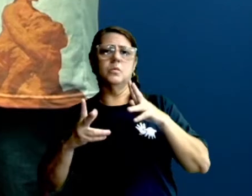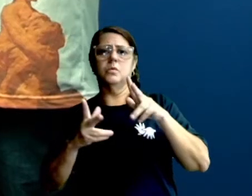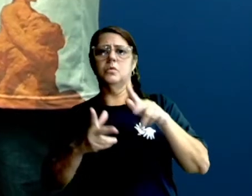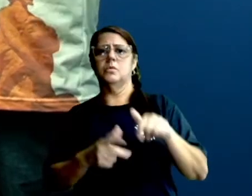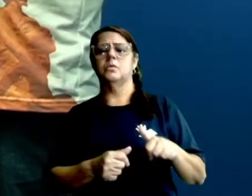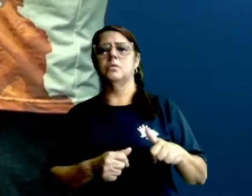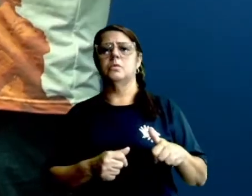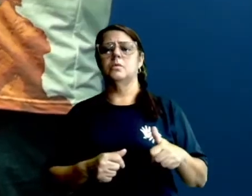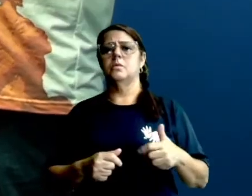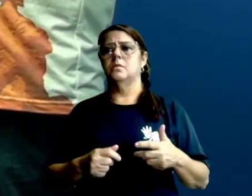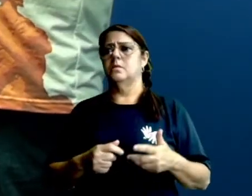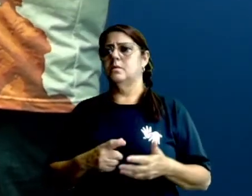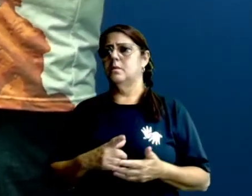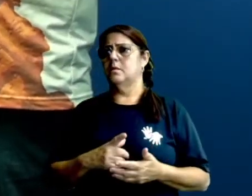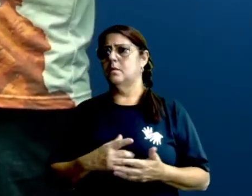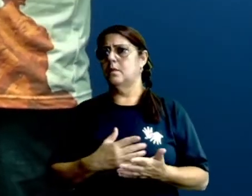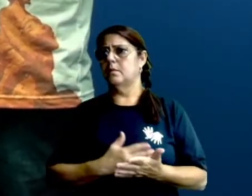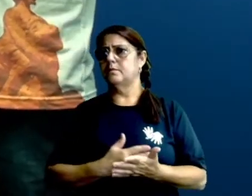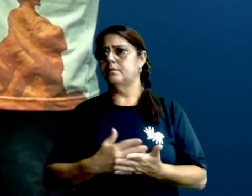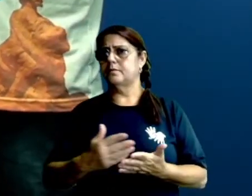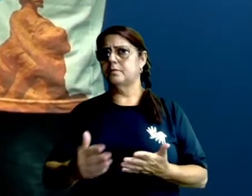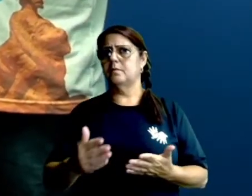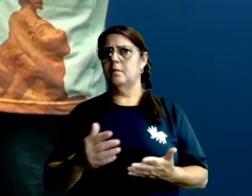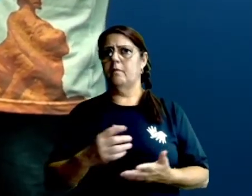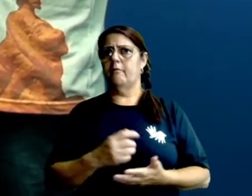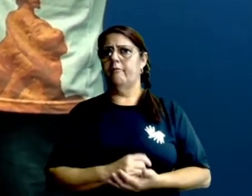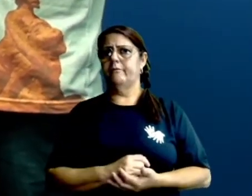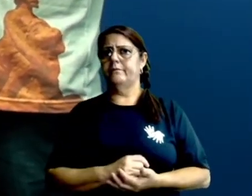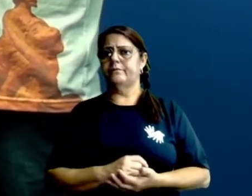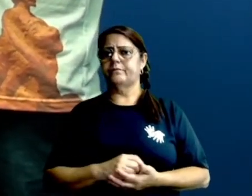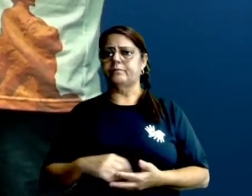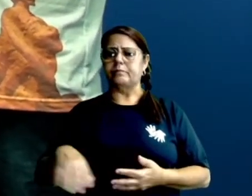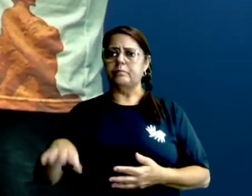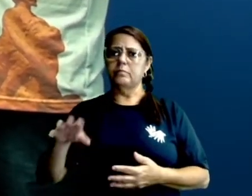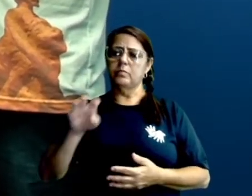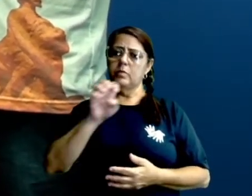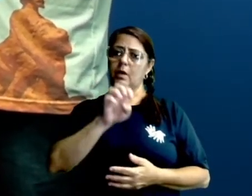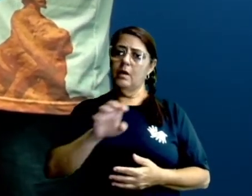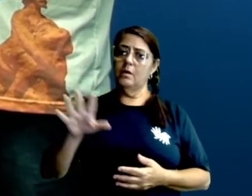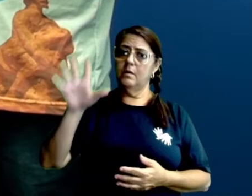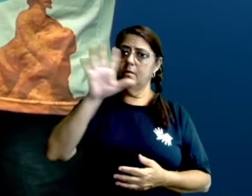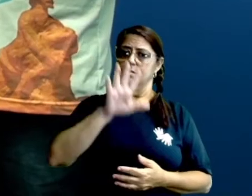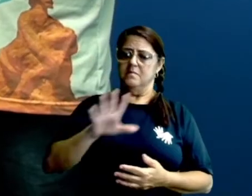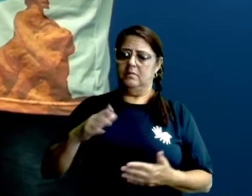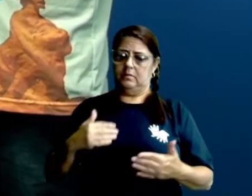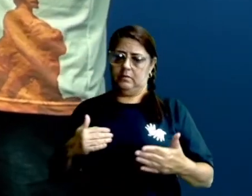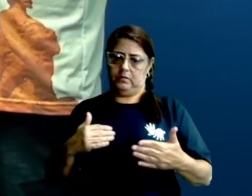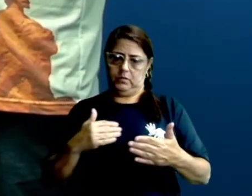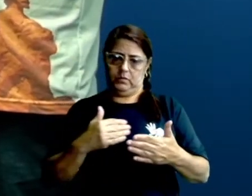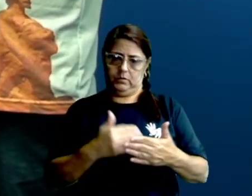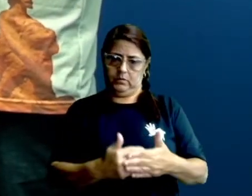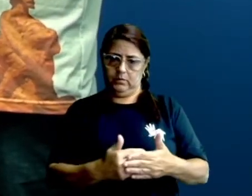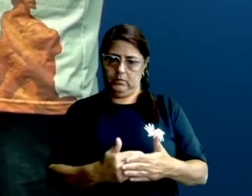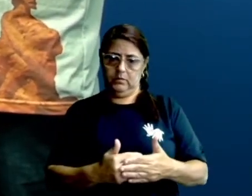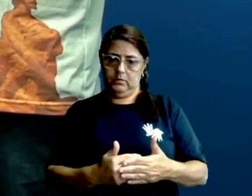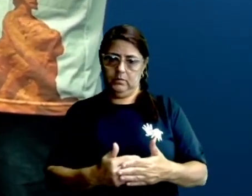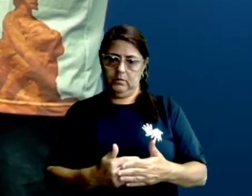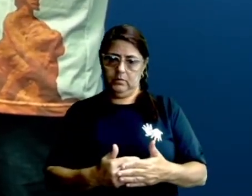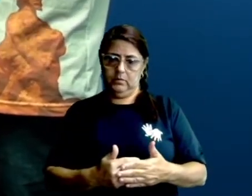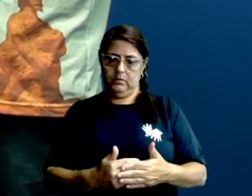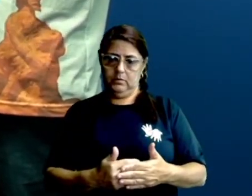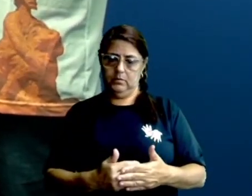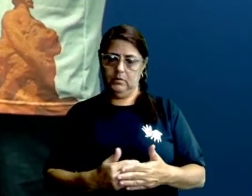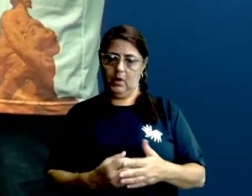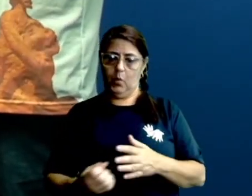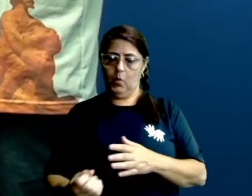certo? Então, partindo da Europa, o que está mais próximo ao lado onde o